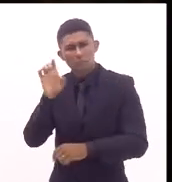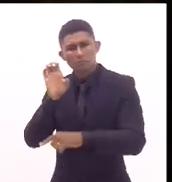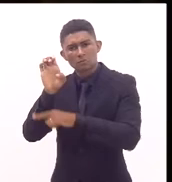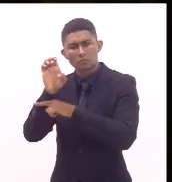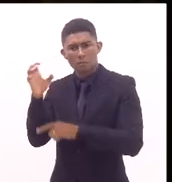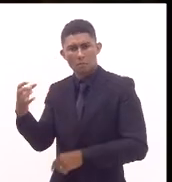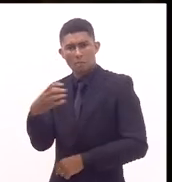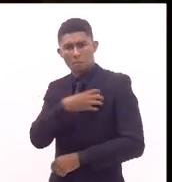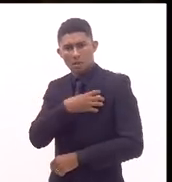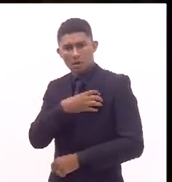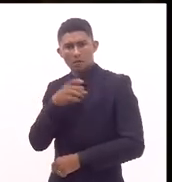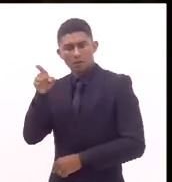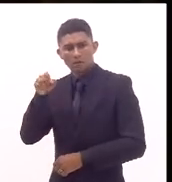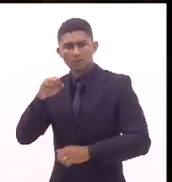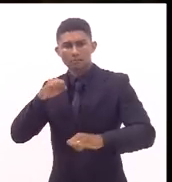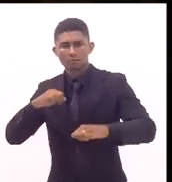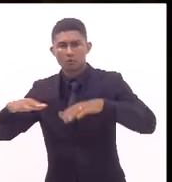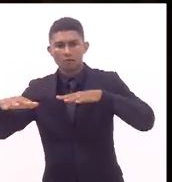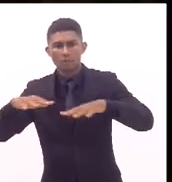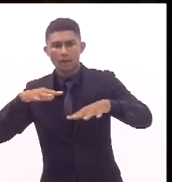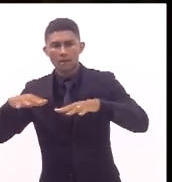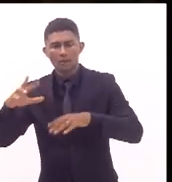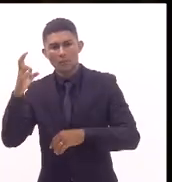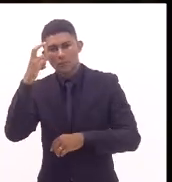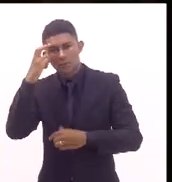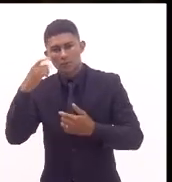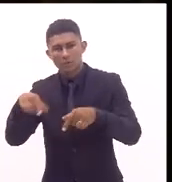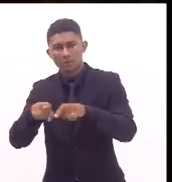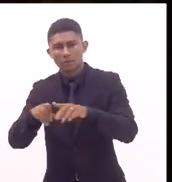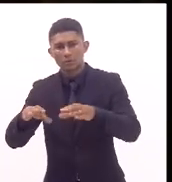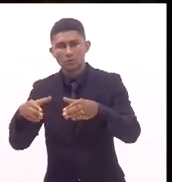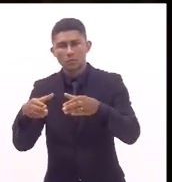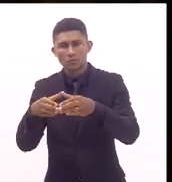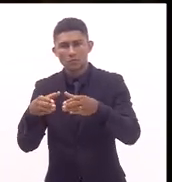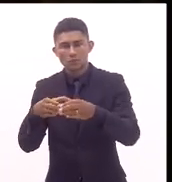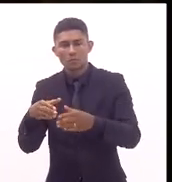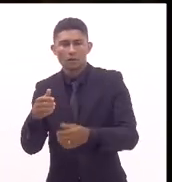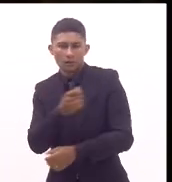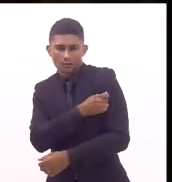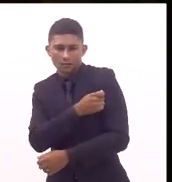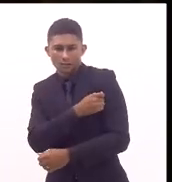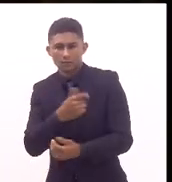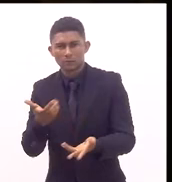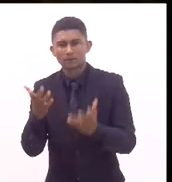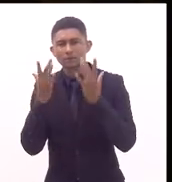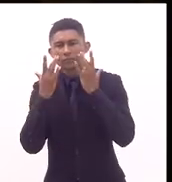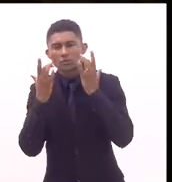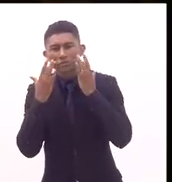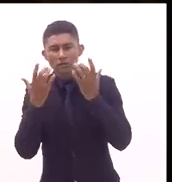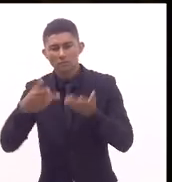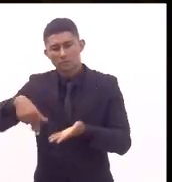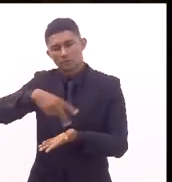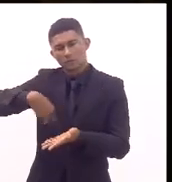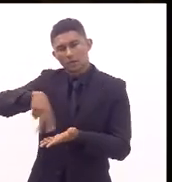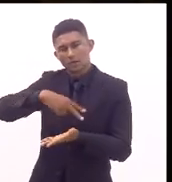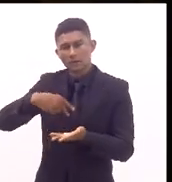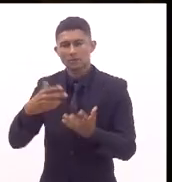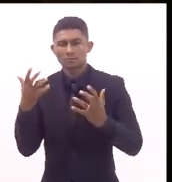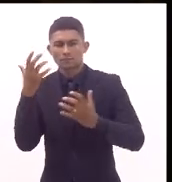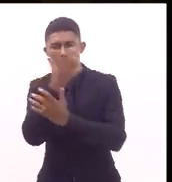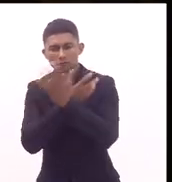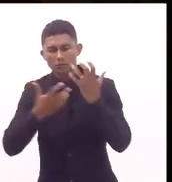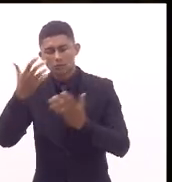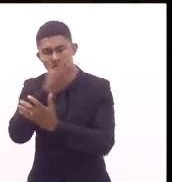no movimento cultural estudantil movimento de teatro de dança de música de capoeira